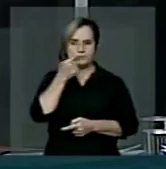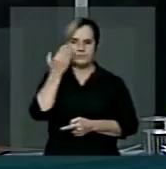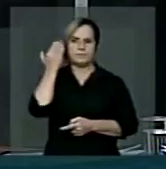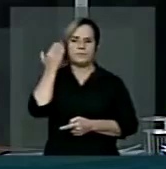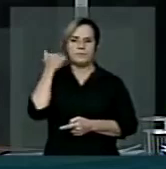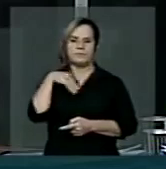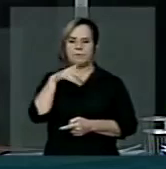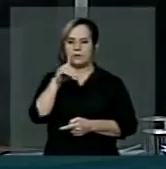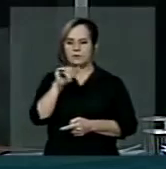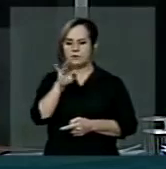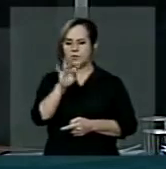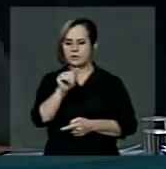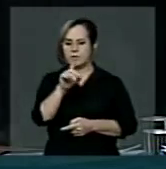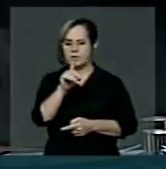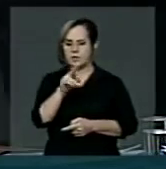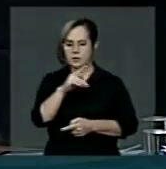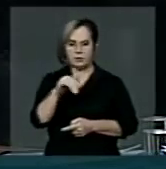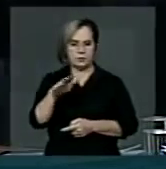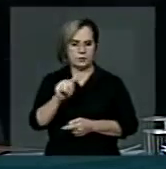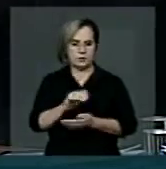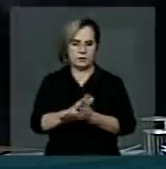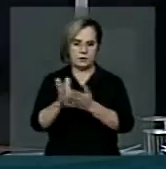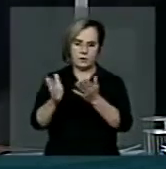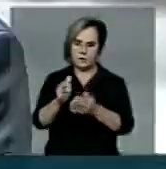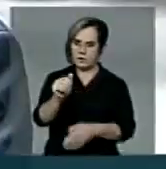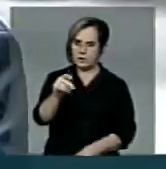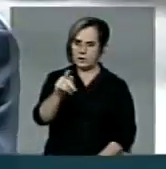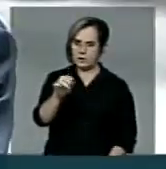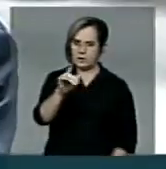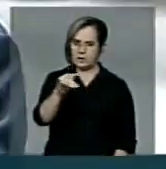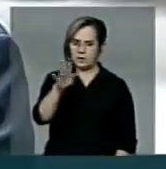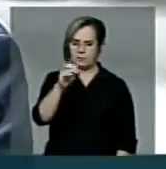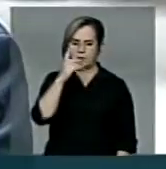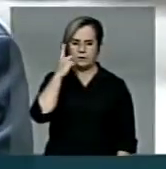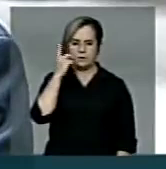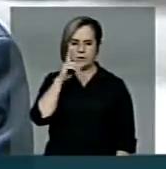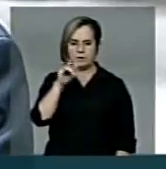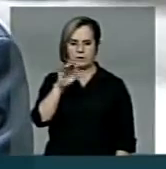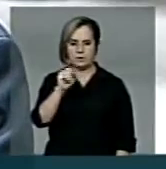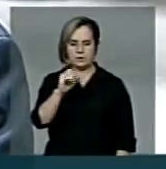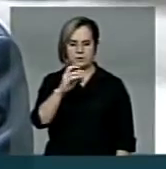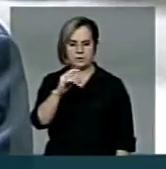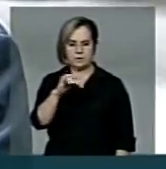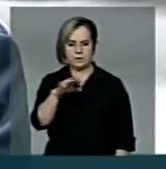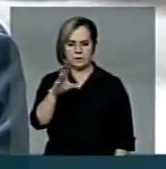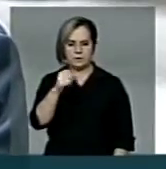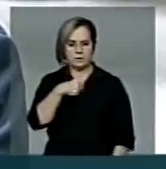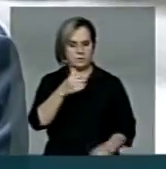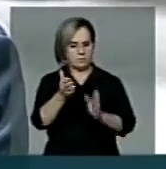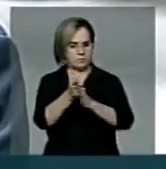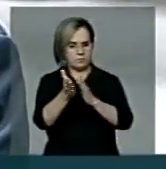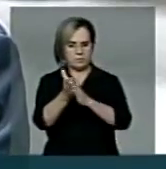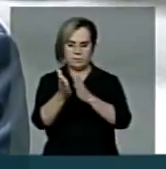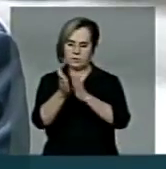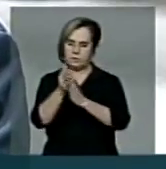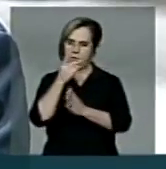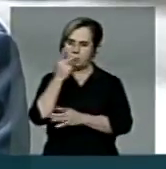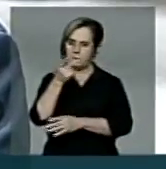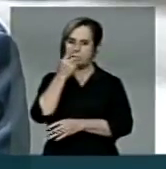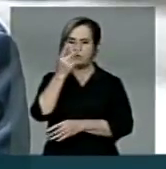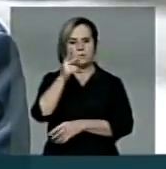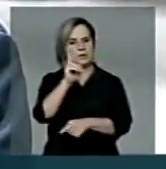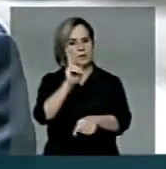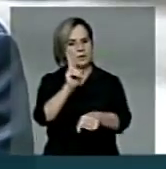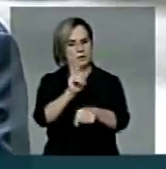a parte, deputada Deputado Janete, Luiz Couto. pelo lugar, parabenizá-lo pelo pronunciamento, Vossa Excelência, para a defesa